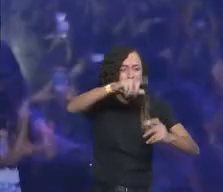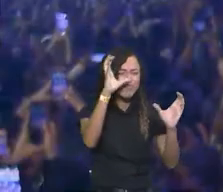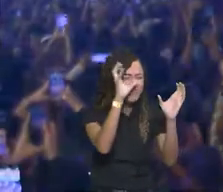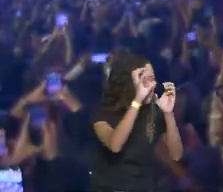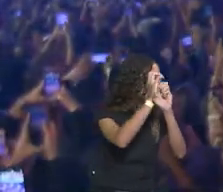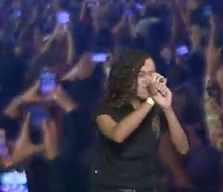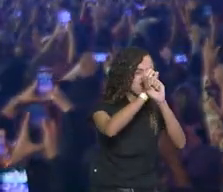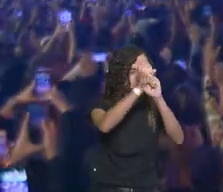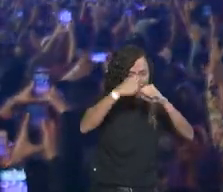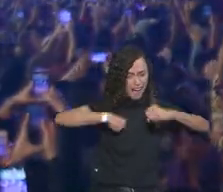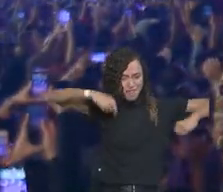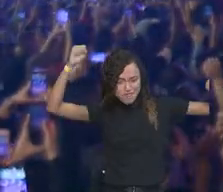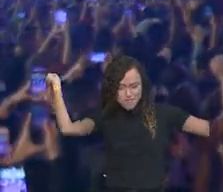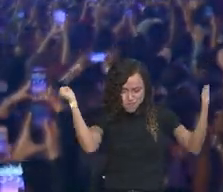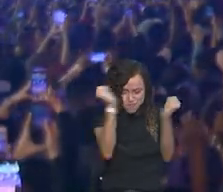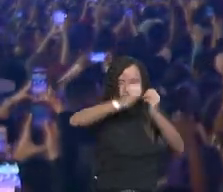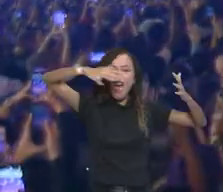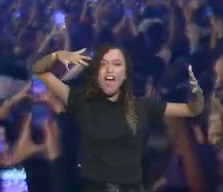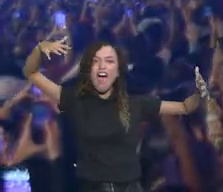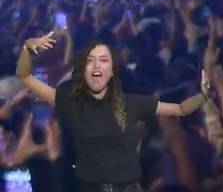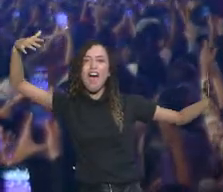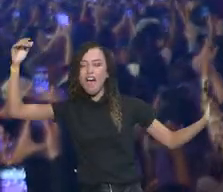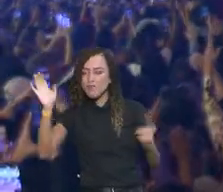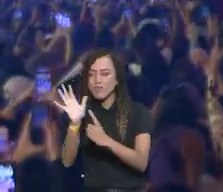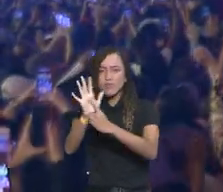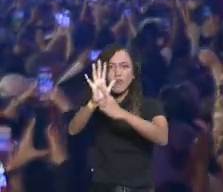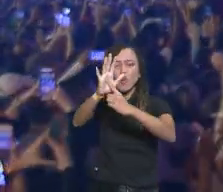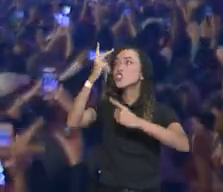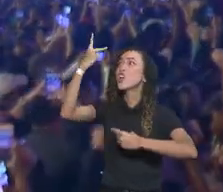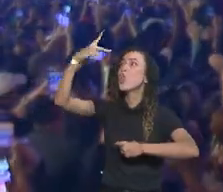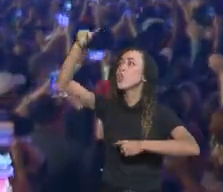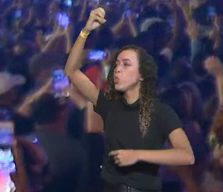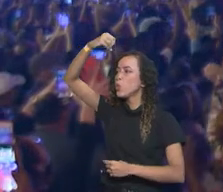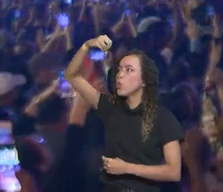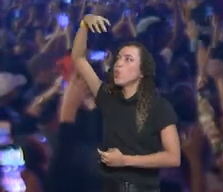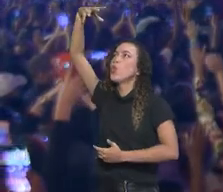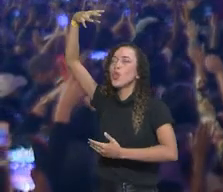como farol que brilha a noite